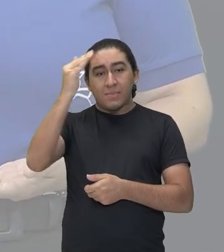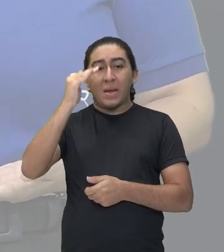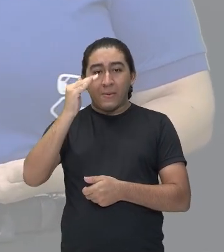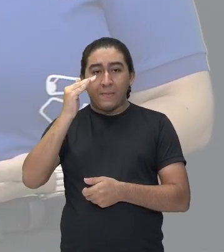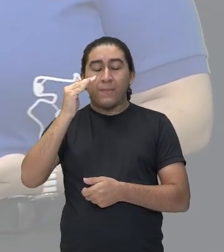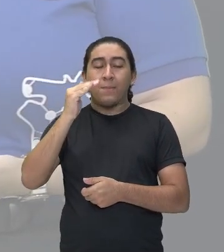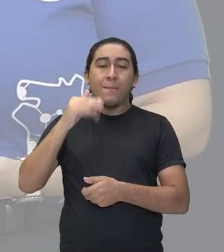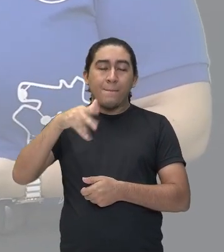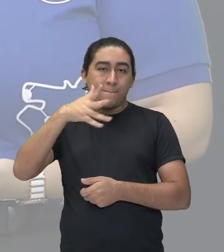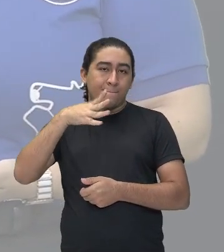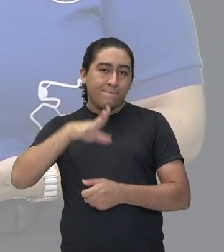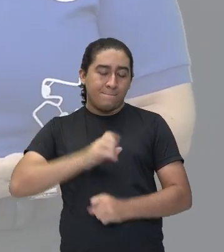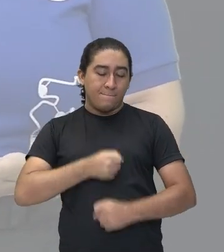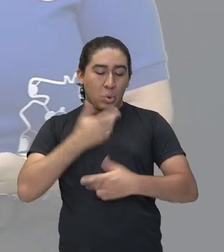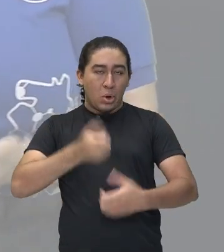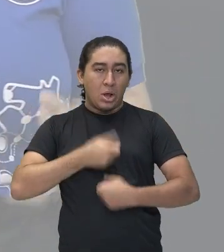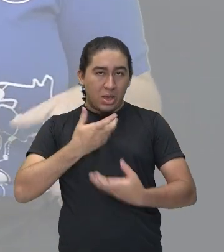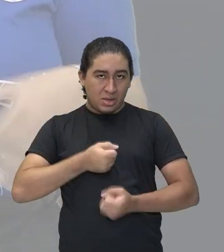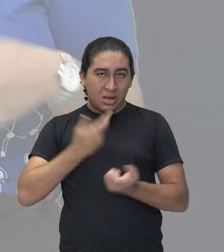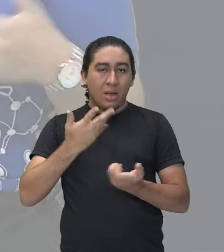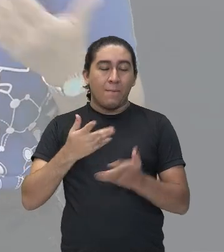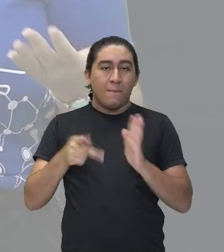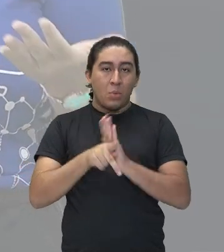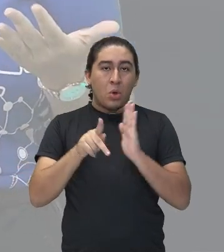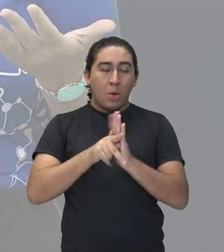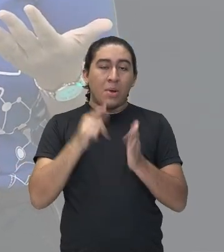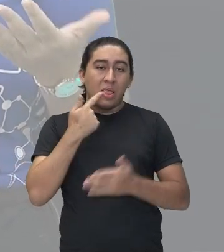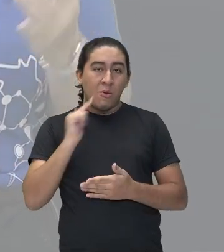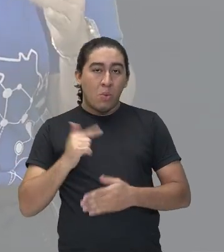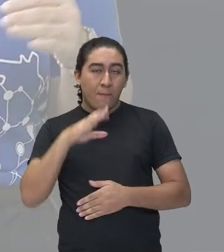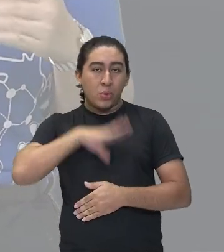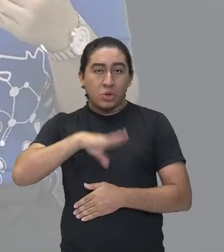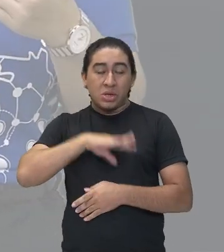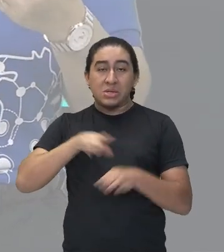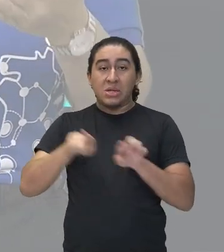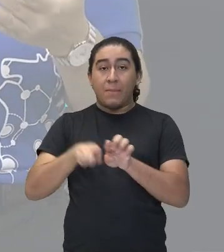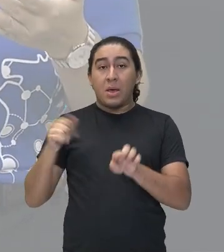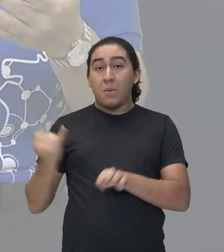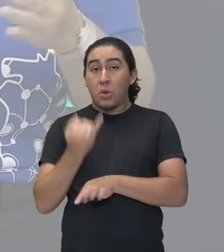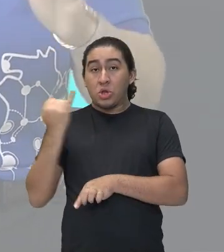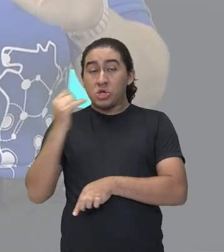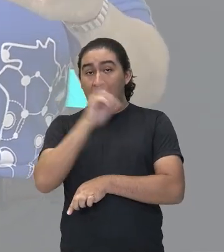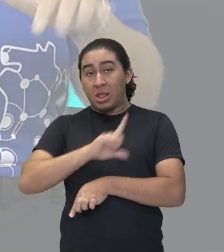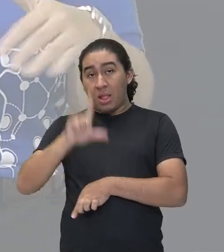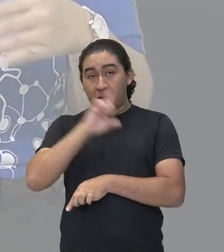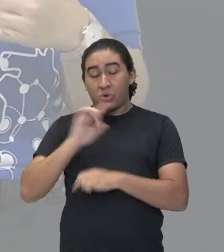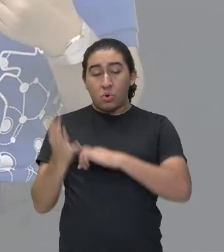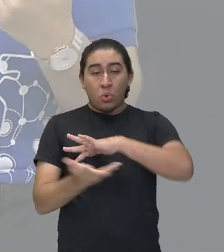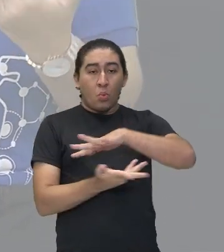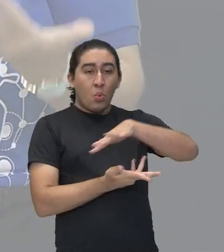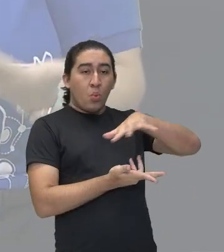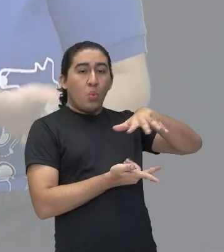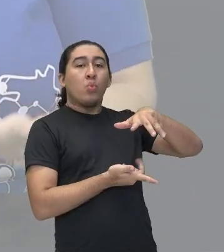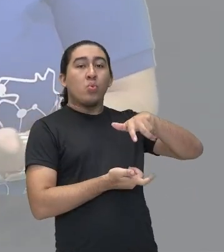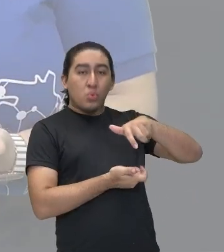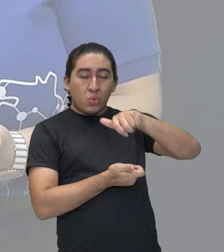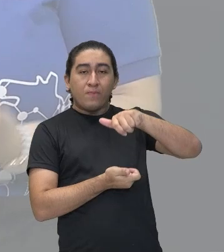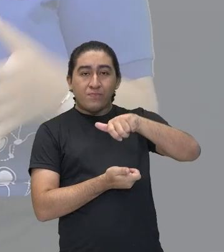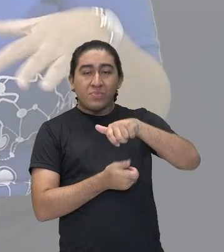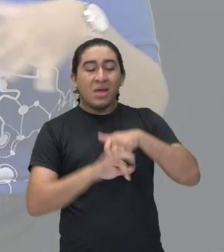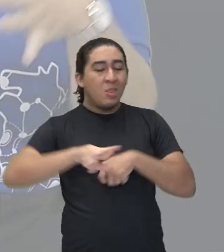da literatura universal, ou seja, a sua importância vai para além, né? Ela rompe